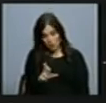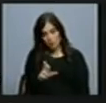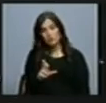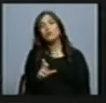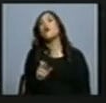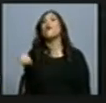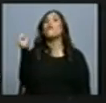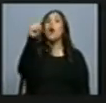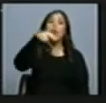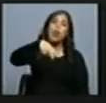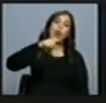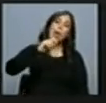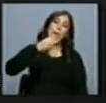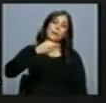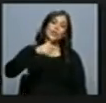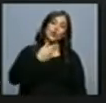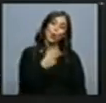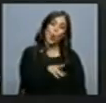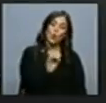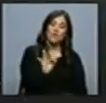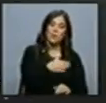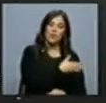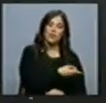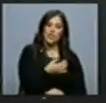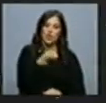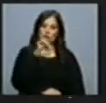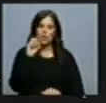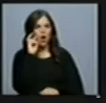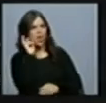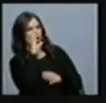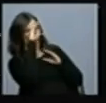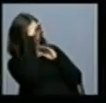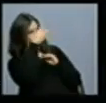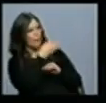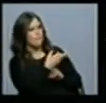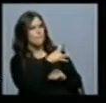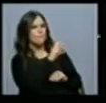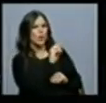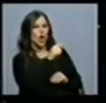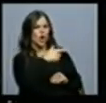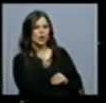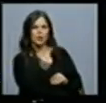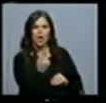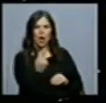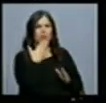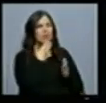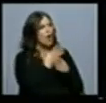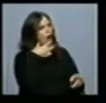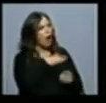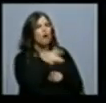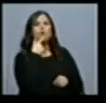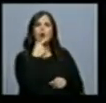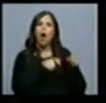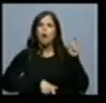nos finais da década de 80, olhou para uma lua em particular chamada Proteu. E Proteu tinha uma grande cratera de impacto. Os astrónomos